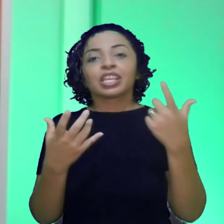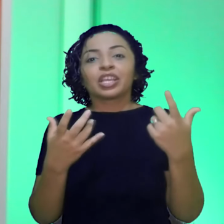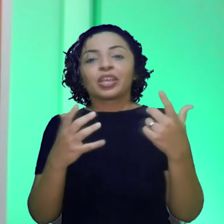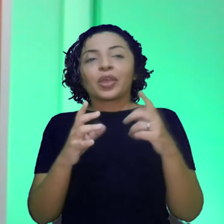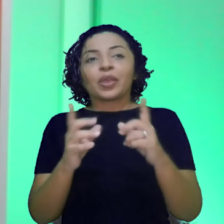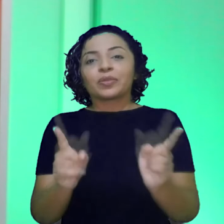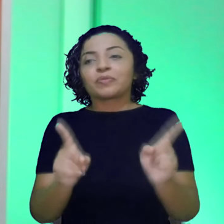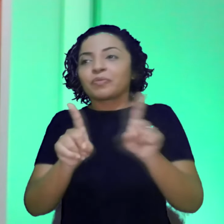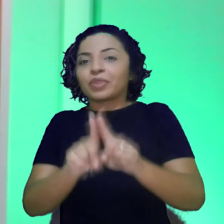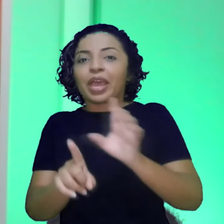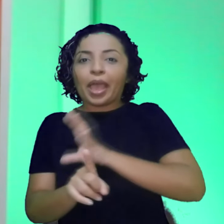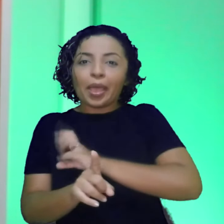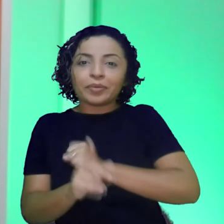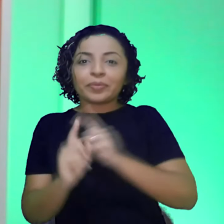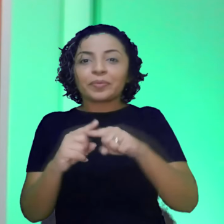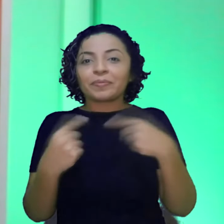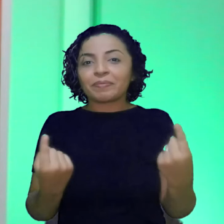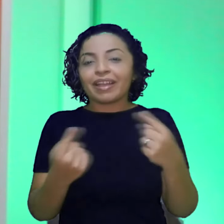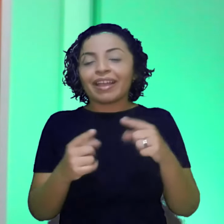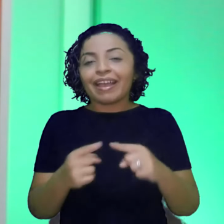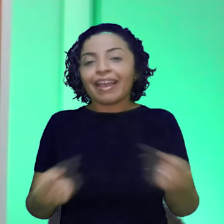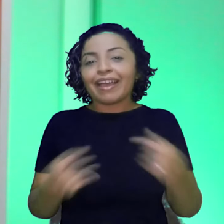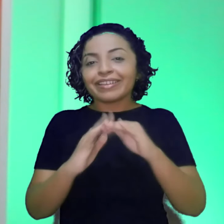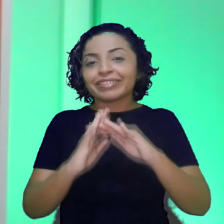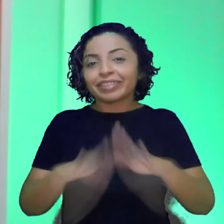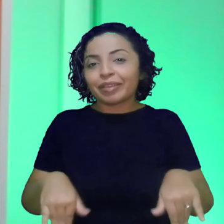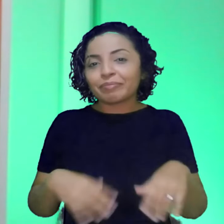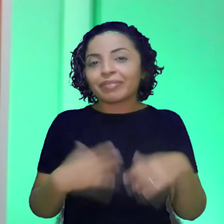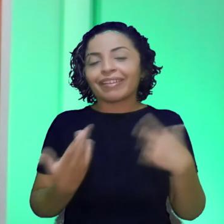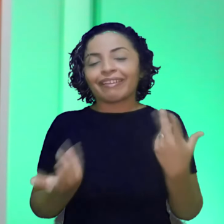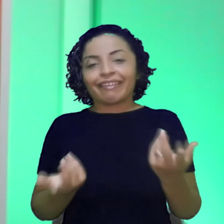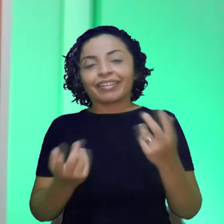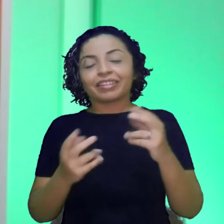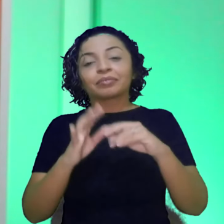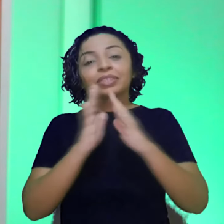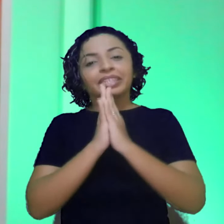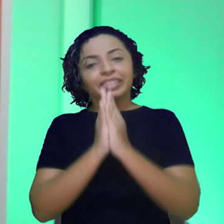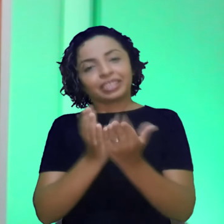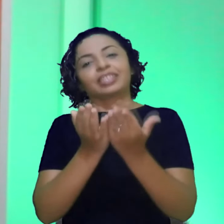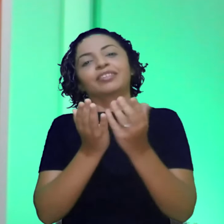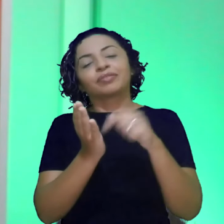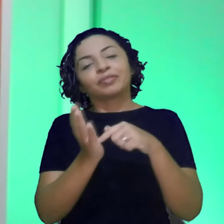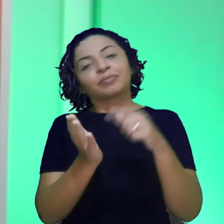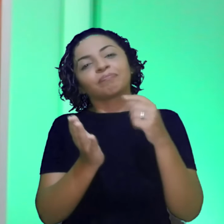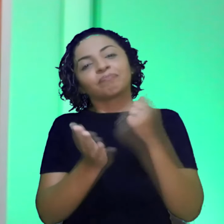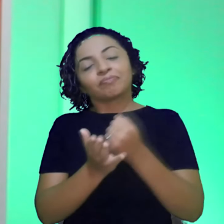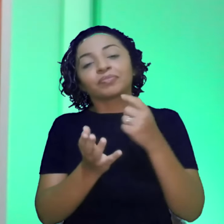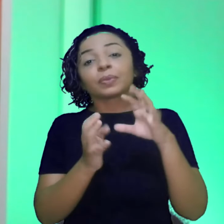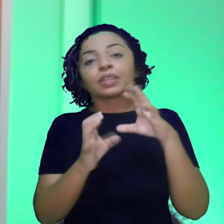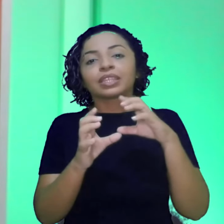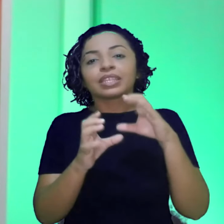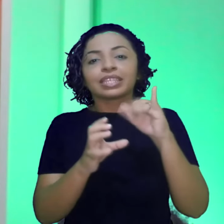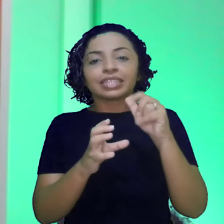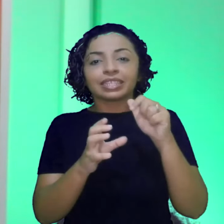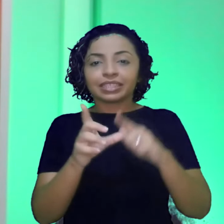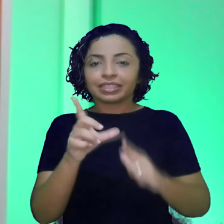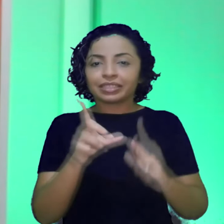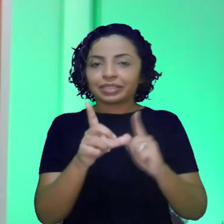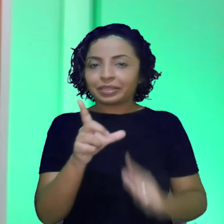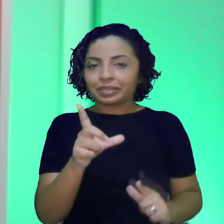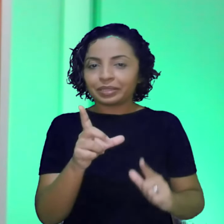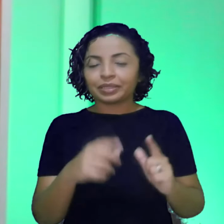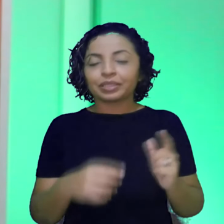se separam. Belo Mundo, Onde Você Está? Saiu pela Companhia das Letras aqui também. O novo